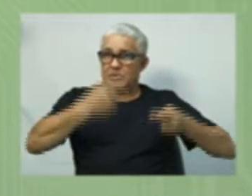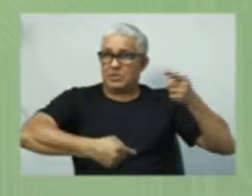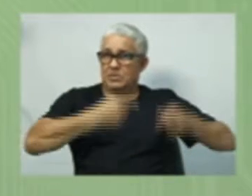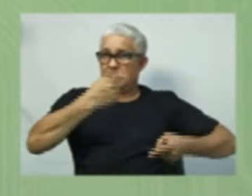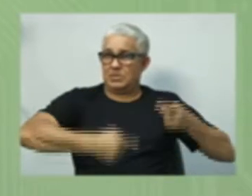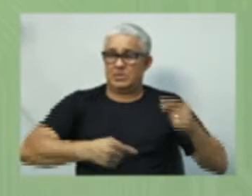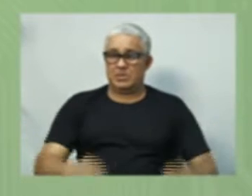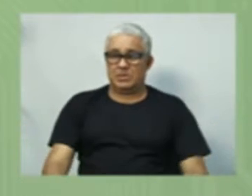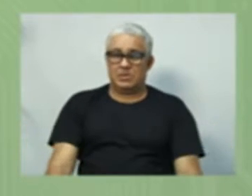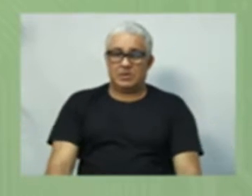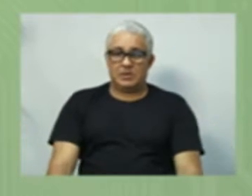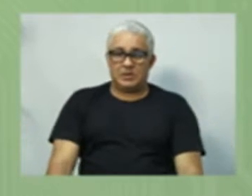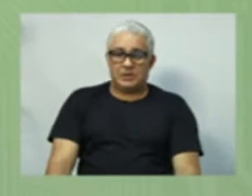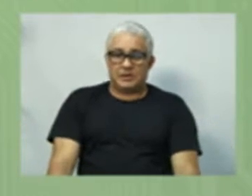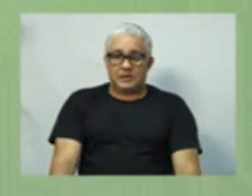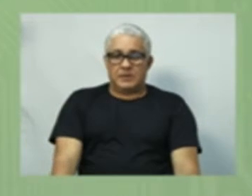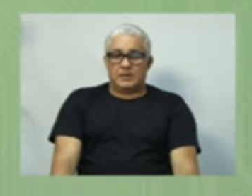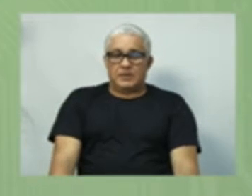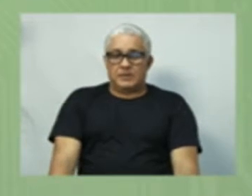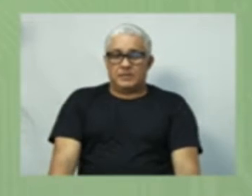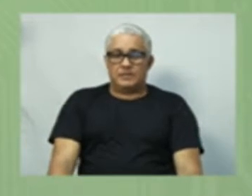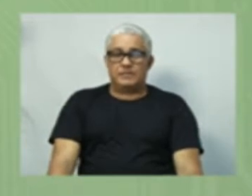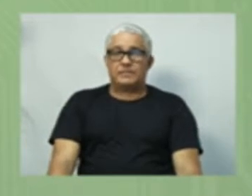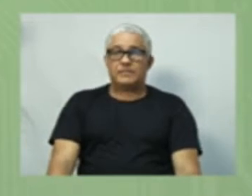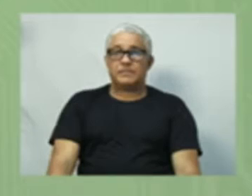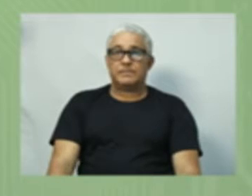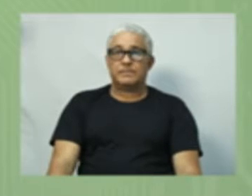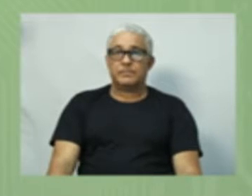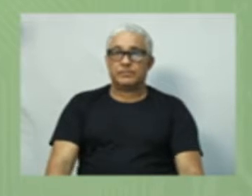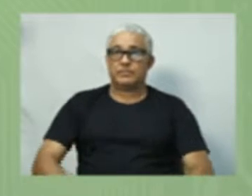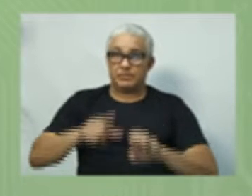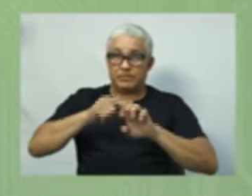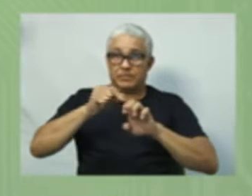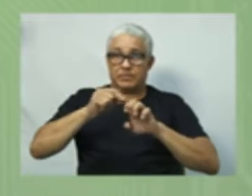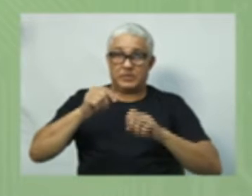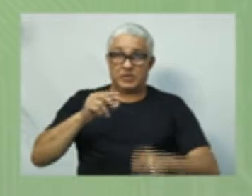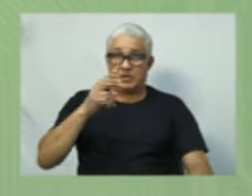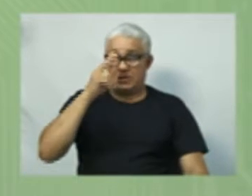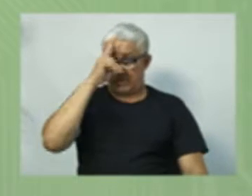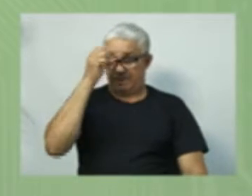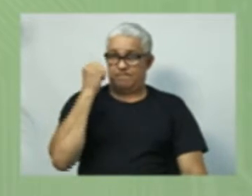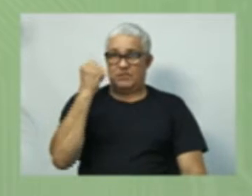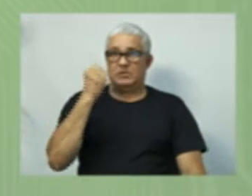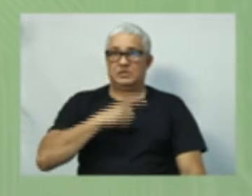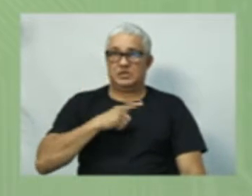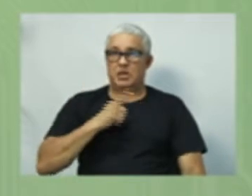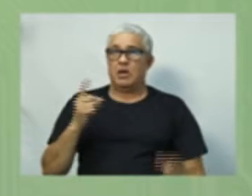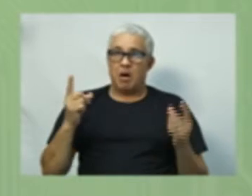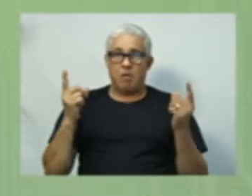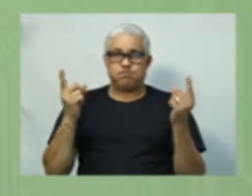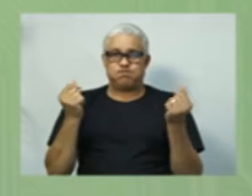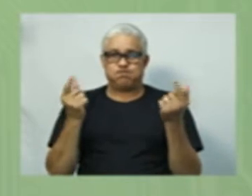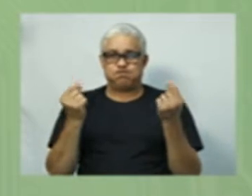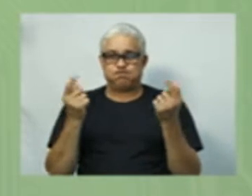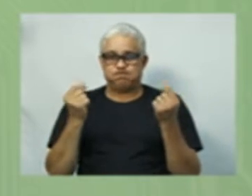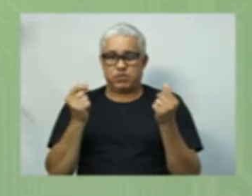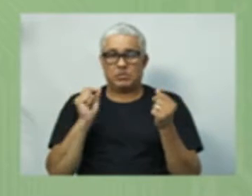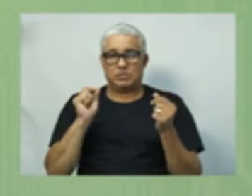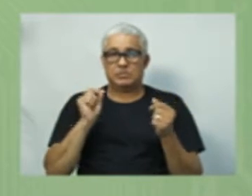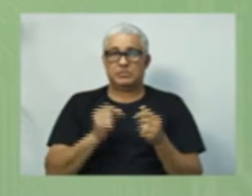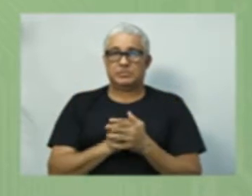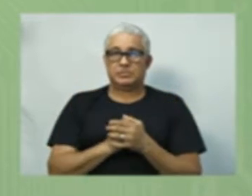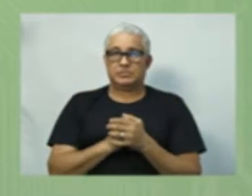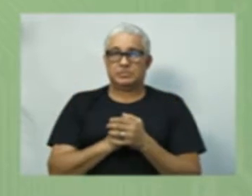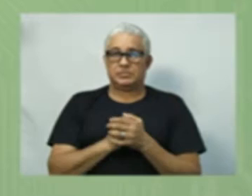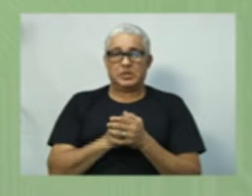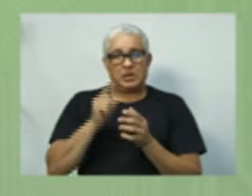competitividade. O empresariado grande, ele tem dinheiro para fazer um estudo da carga tributária. E o dono